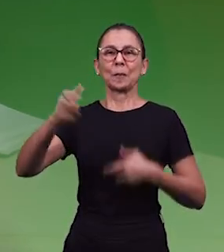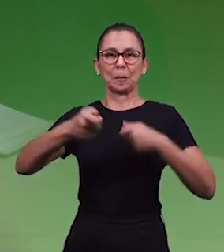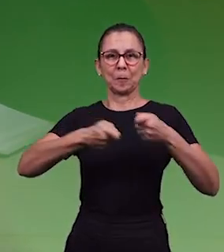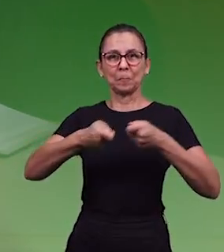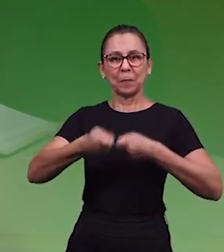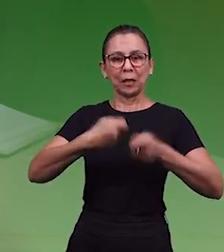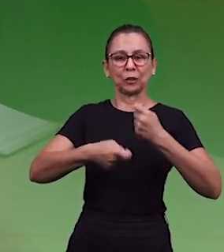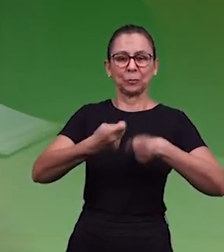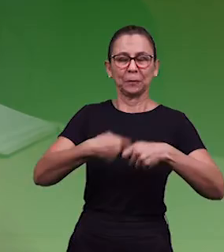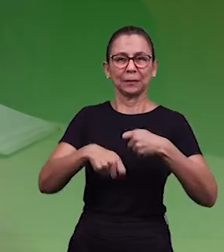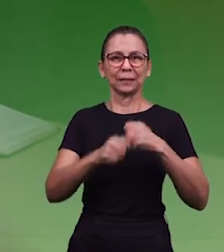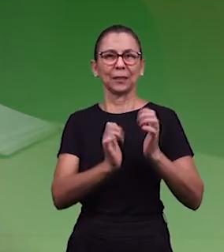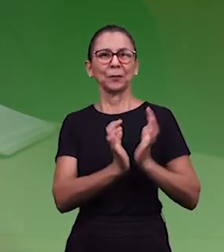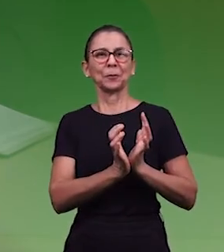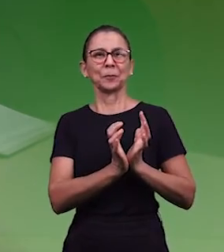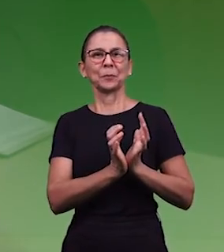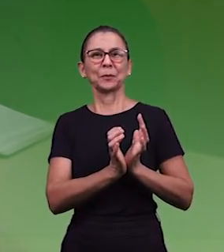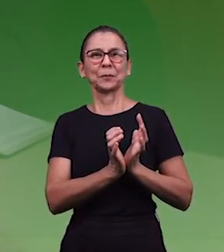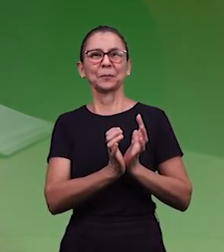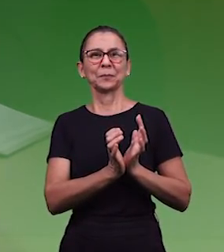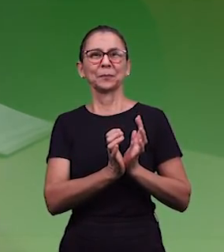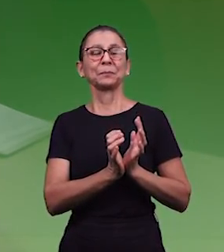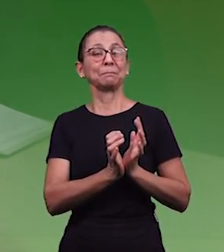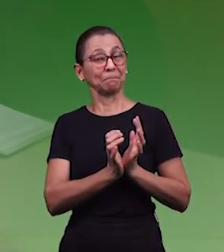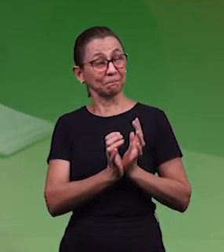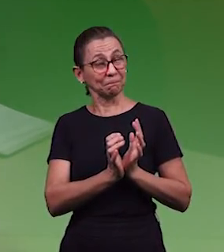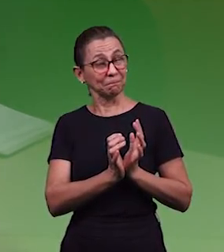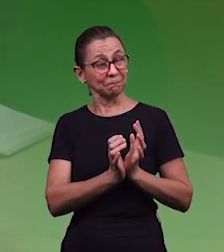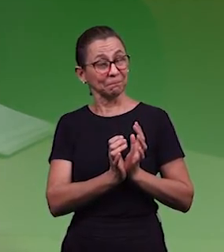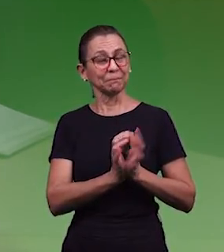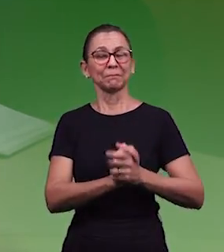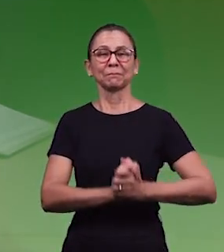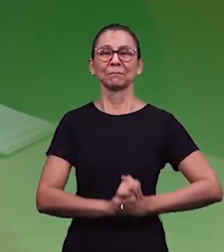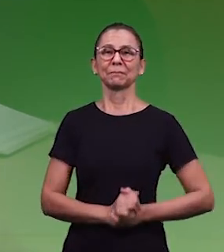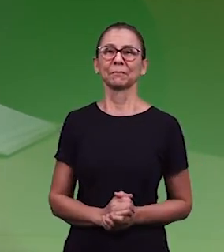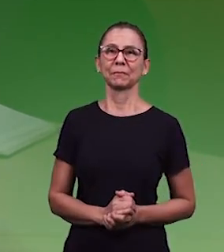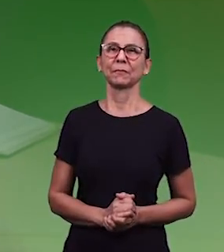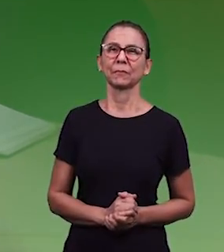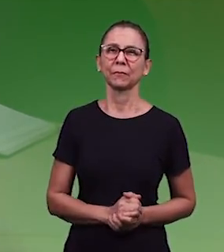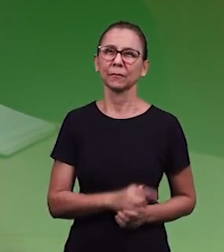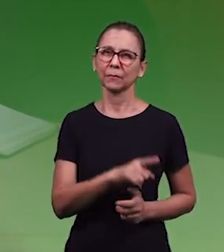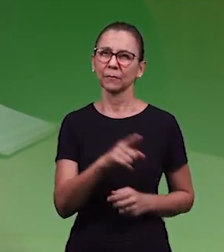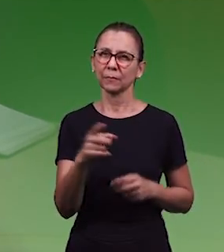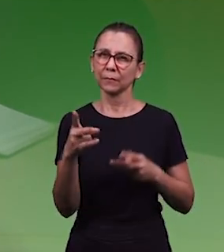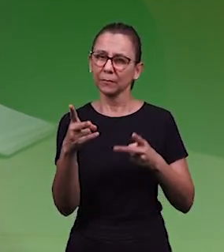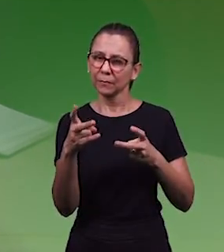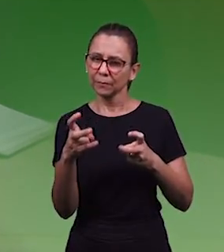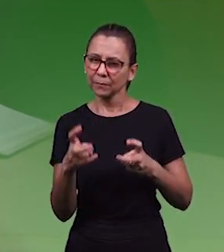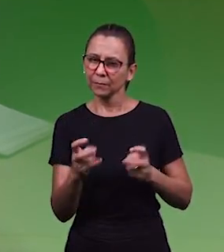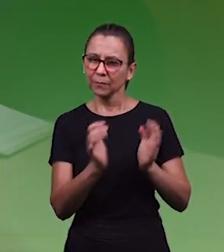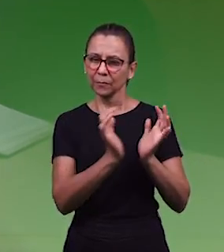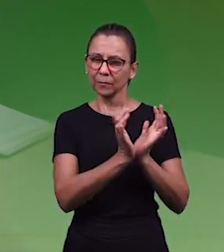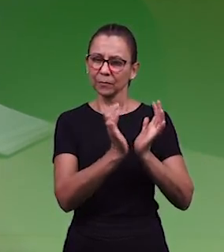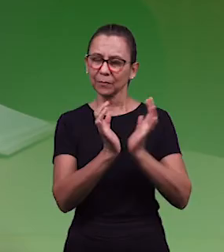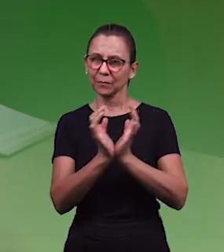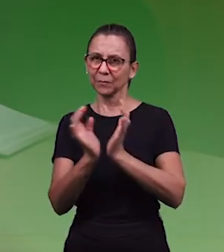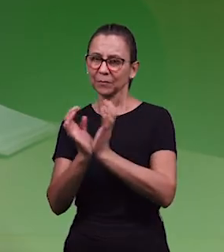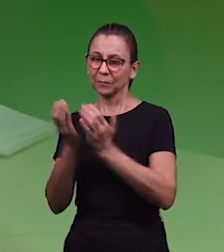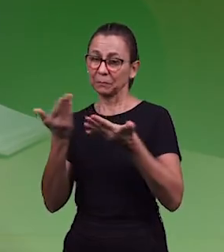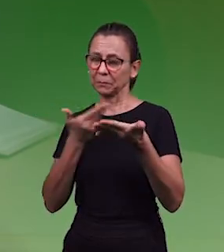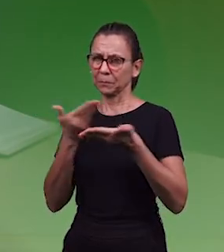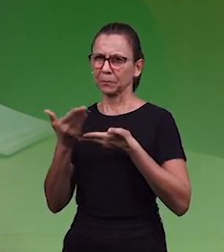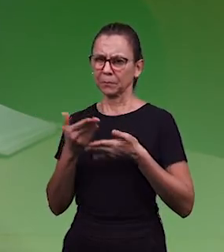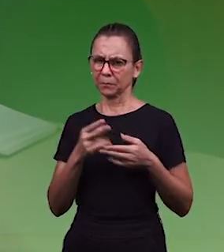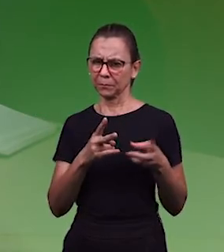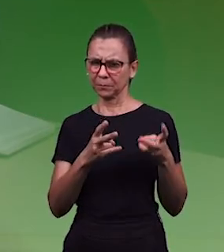Mas vai mais além ainda. Você começa a observar os grupos de assistência.